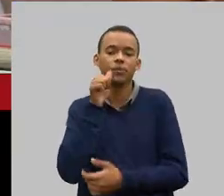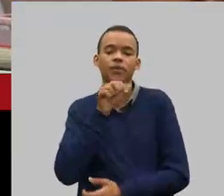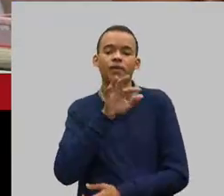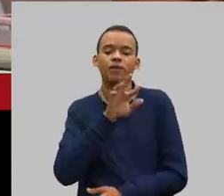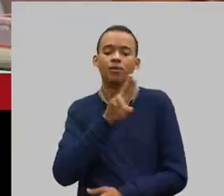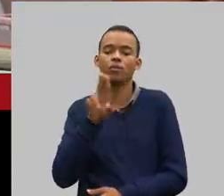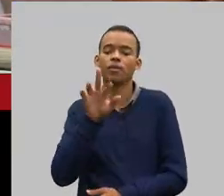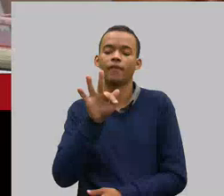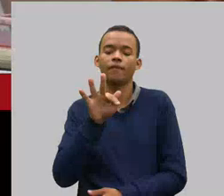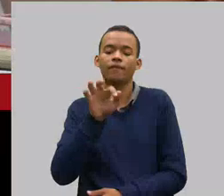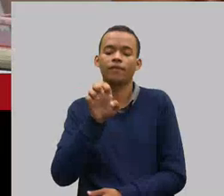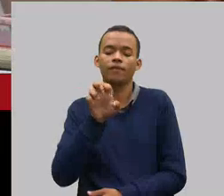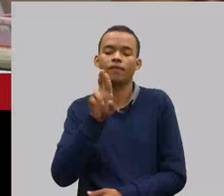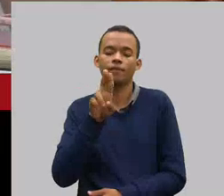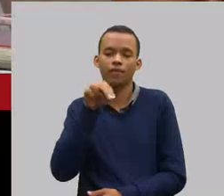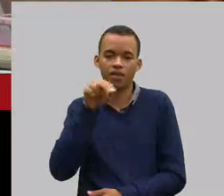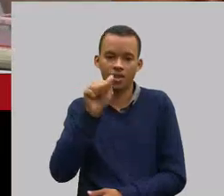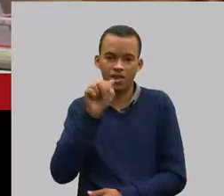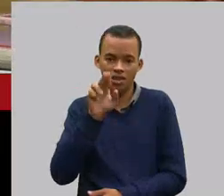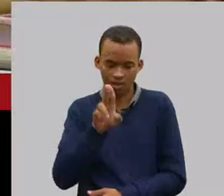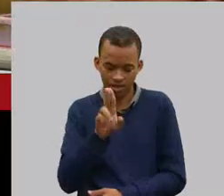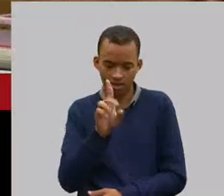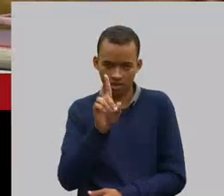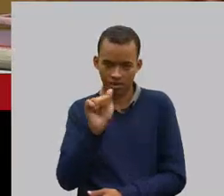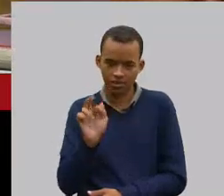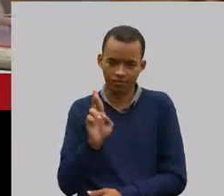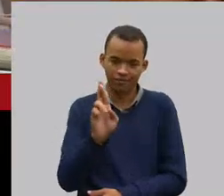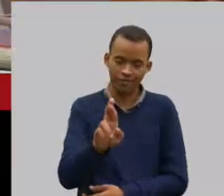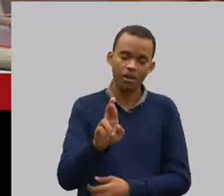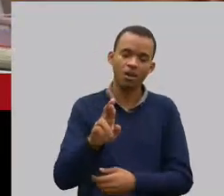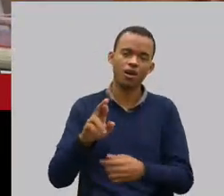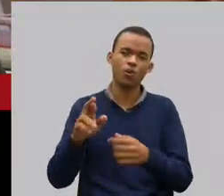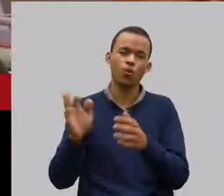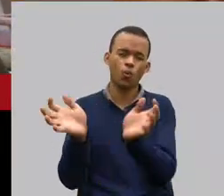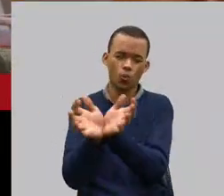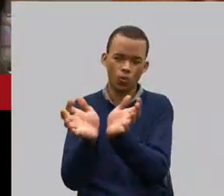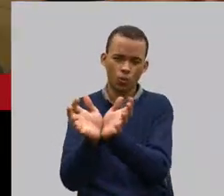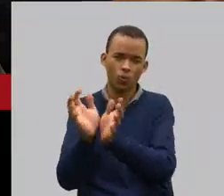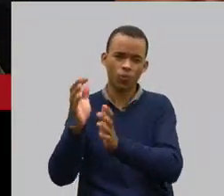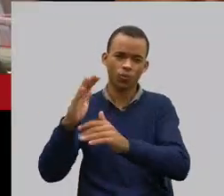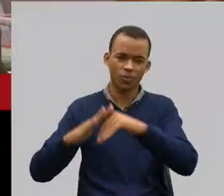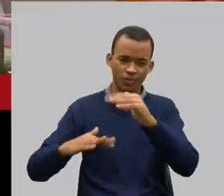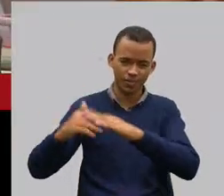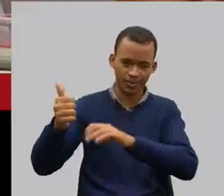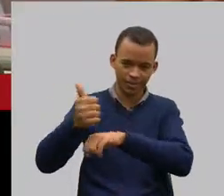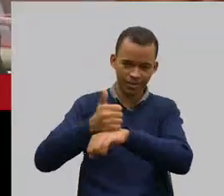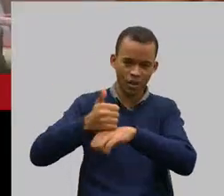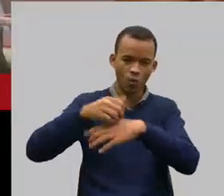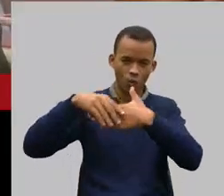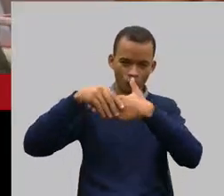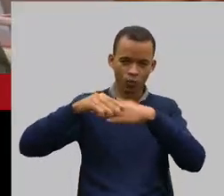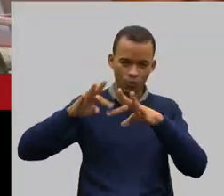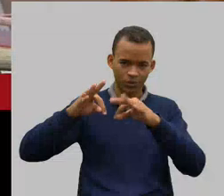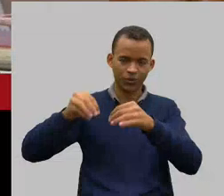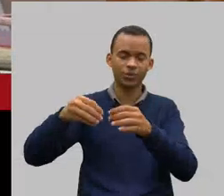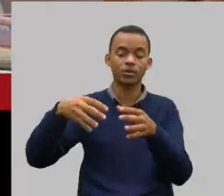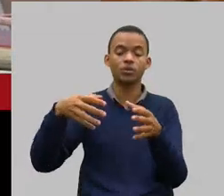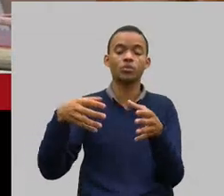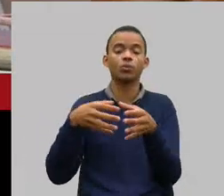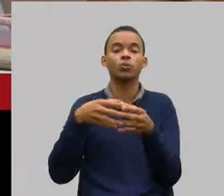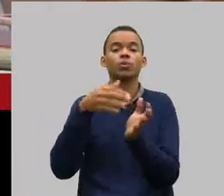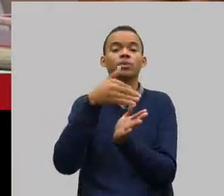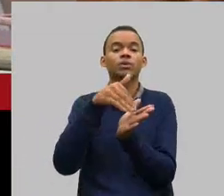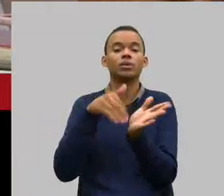equipe maravilhosa da nossa Secretaria de desenvolvimento mas secretário na sua explanação eu